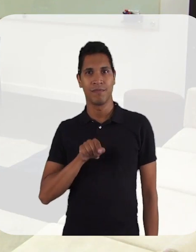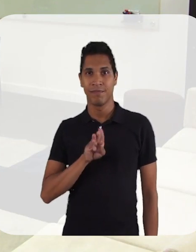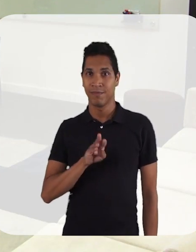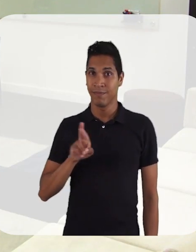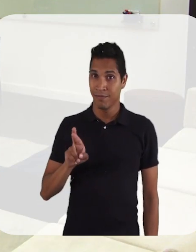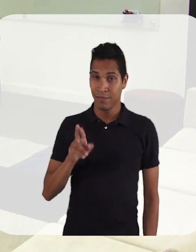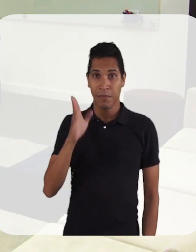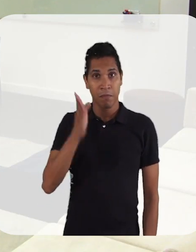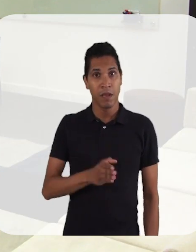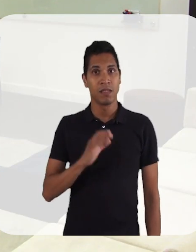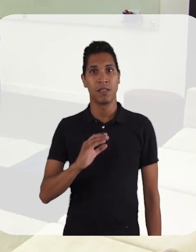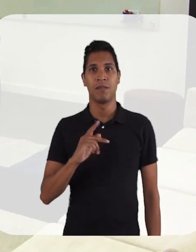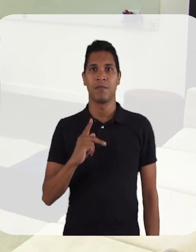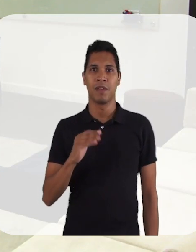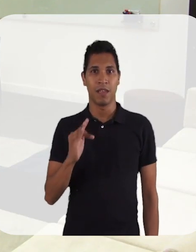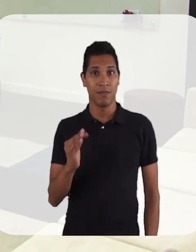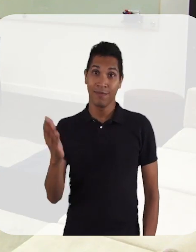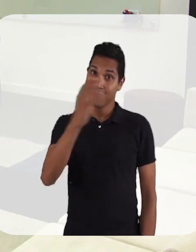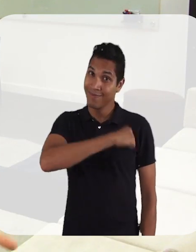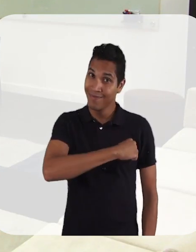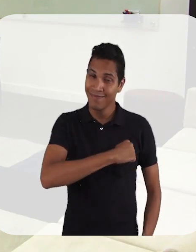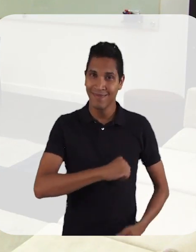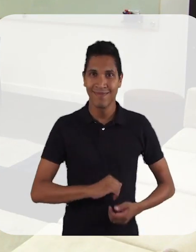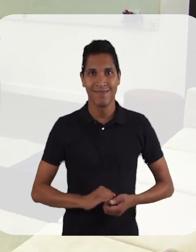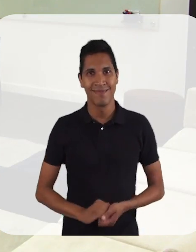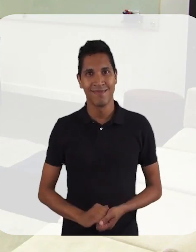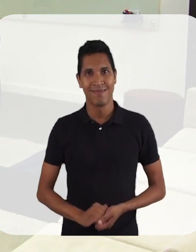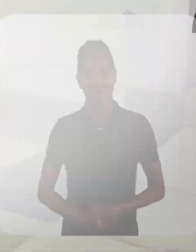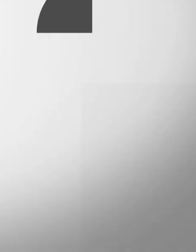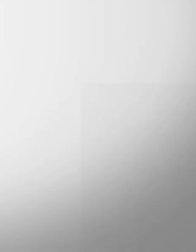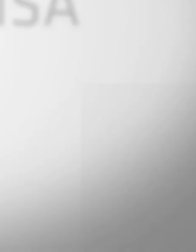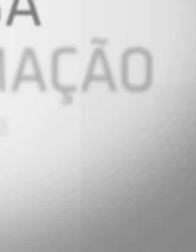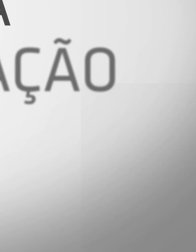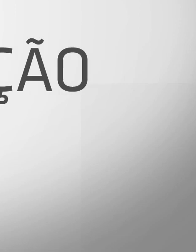.org.br Barra CPF Participe!